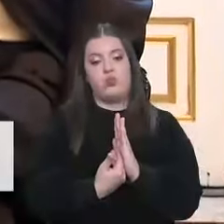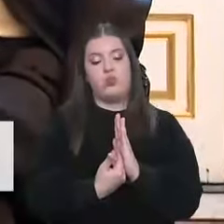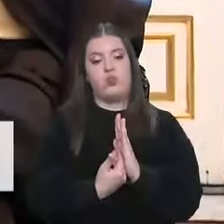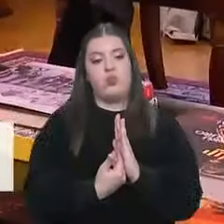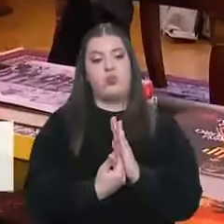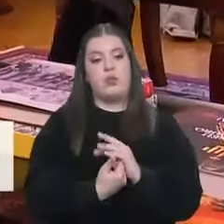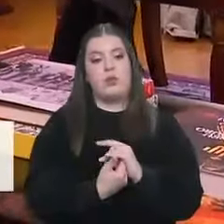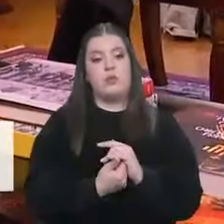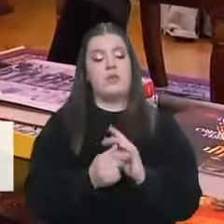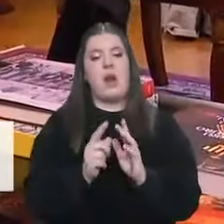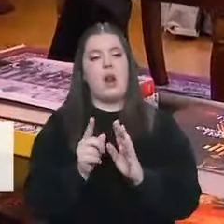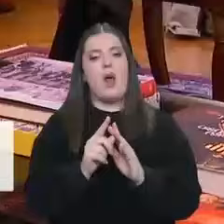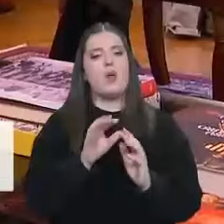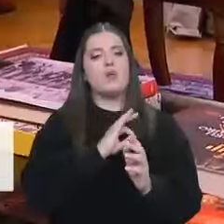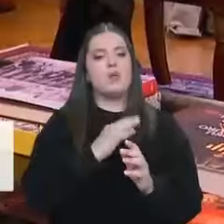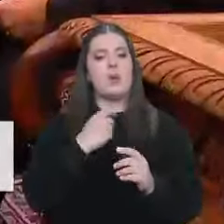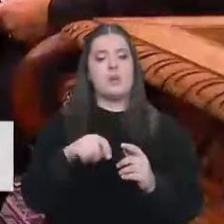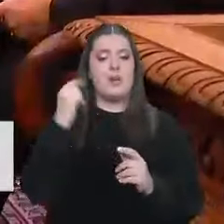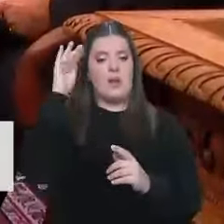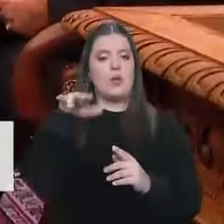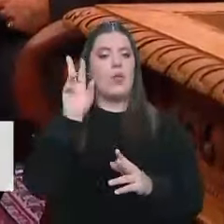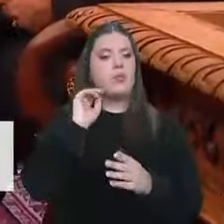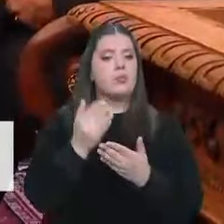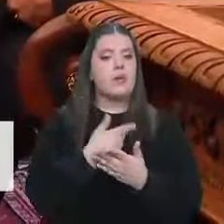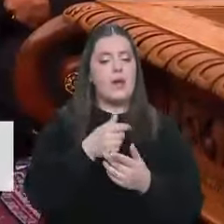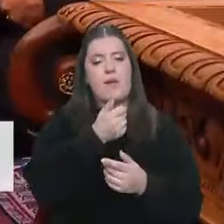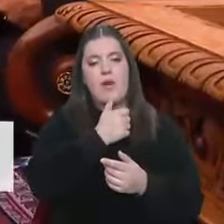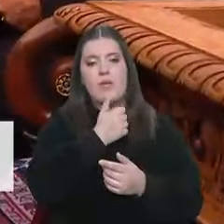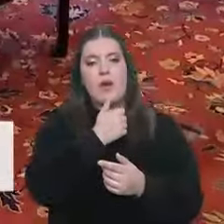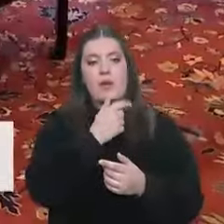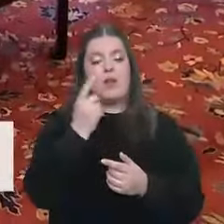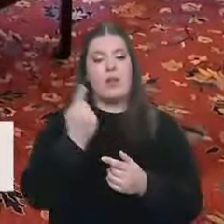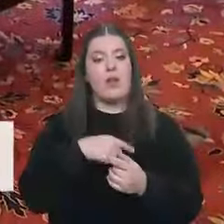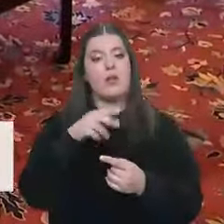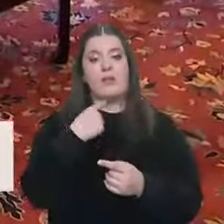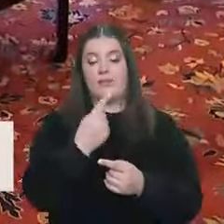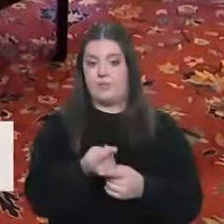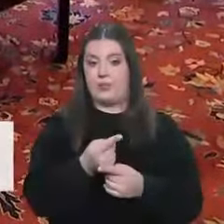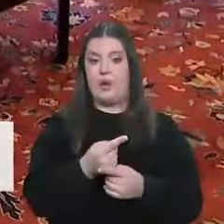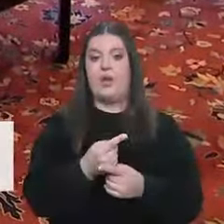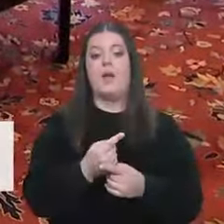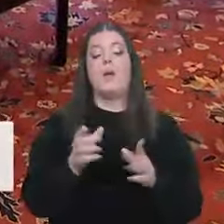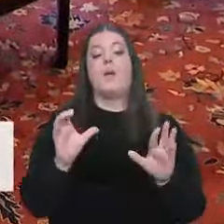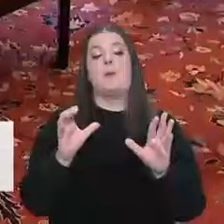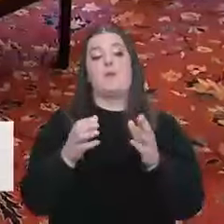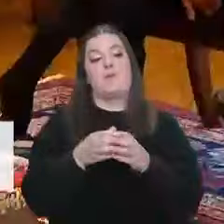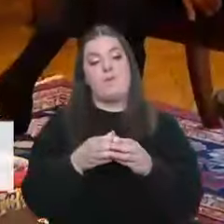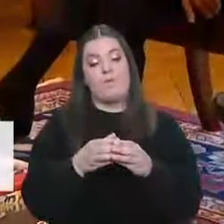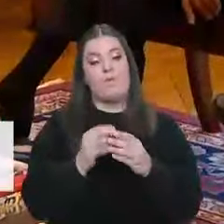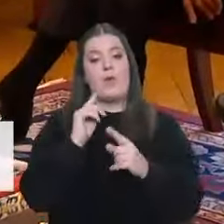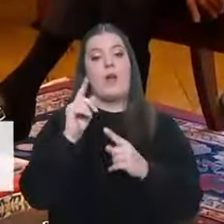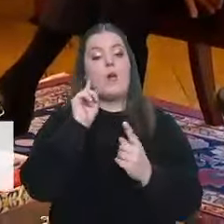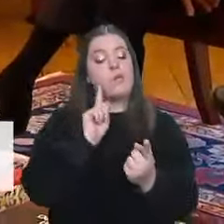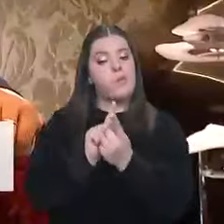Coligação não o senhor presidente tem direito de ouvir quem quer ouvir mas devo só salientar que as audiências pós